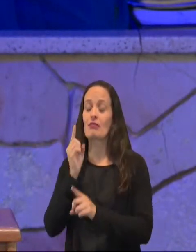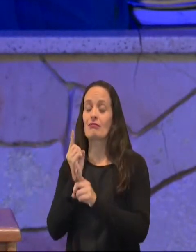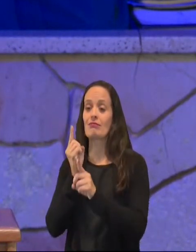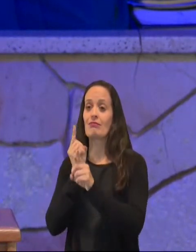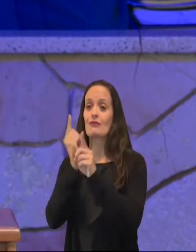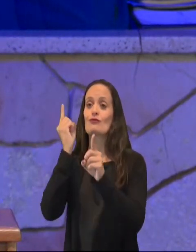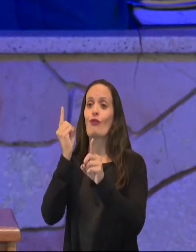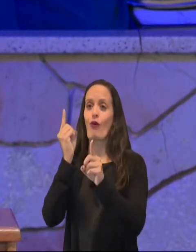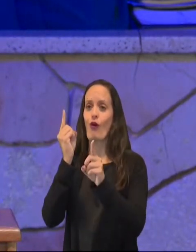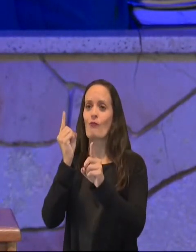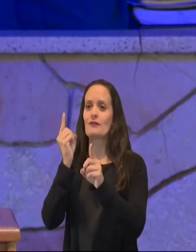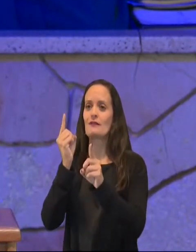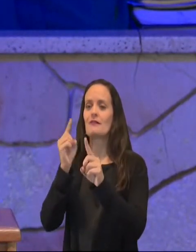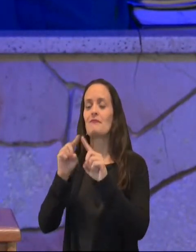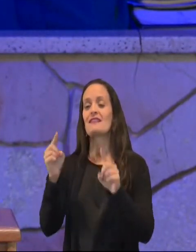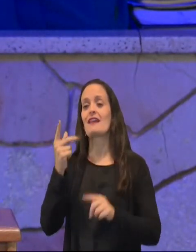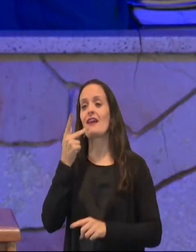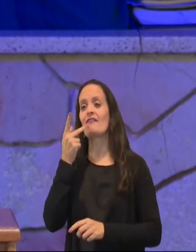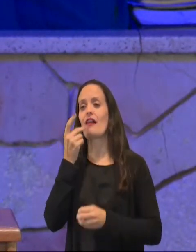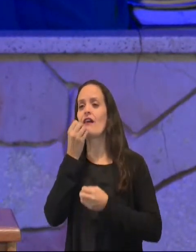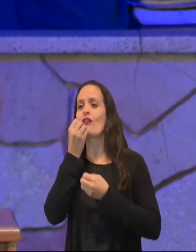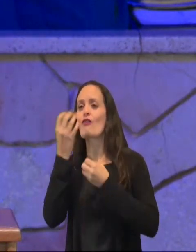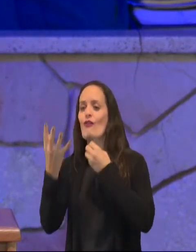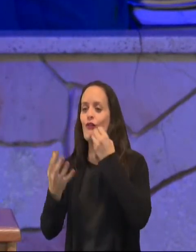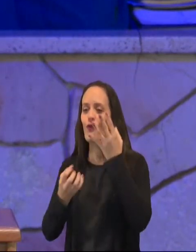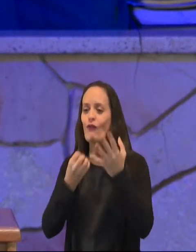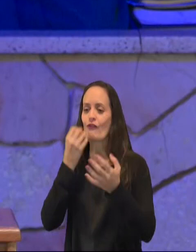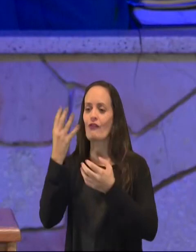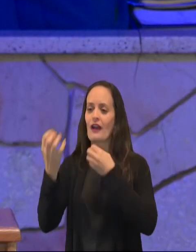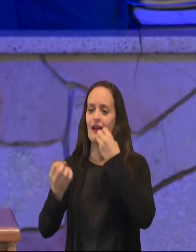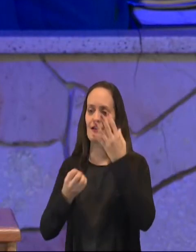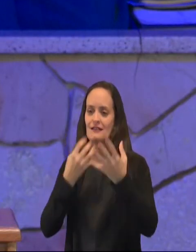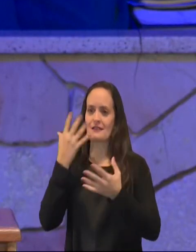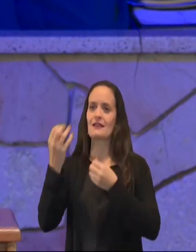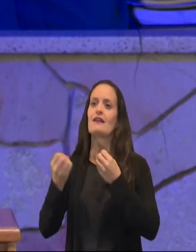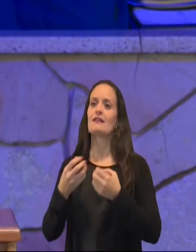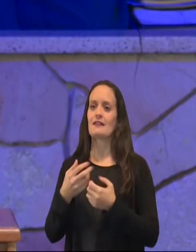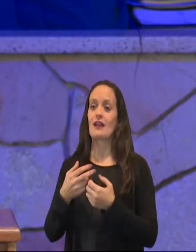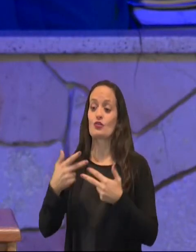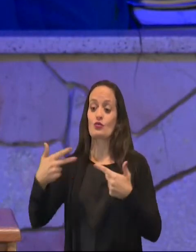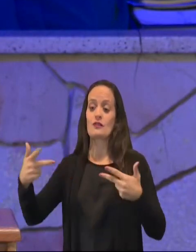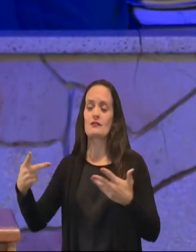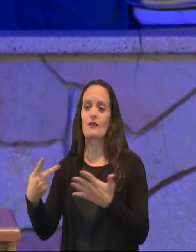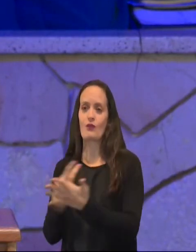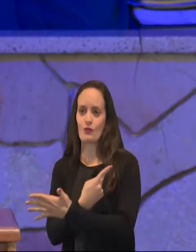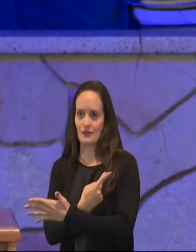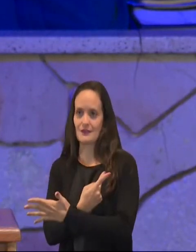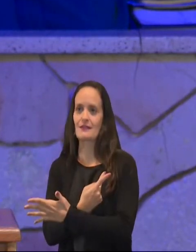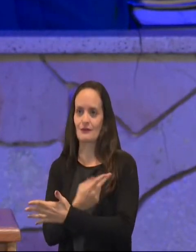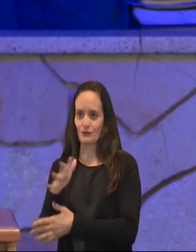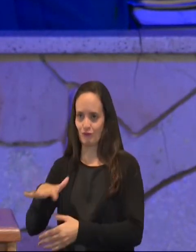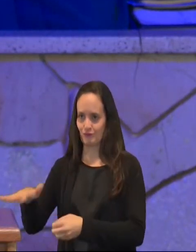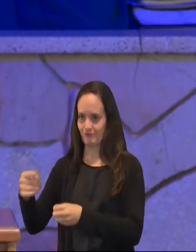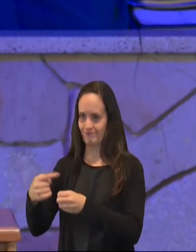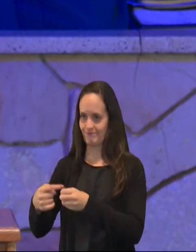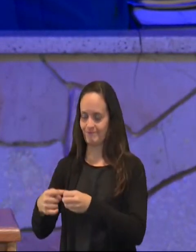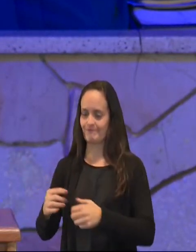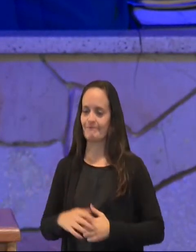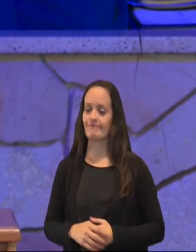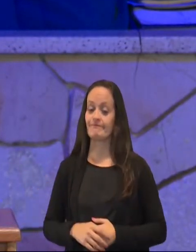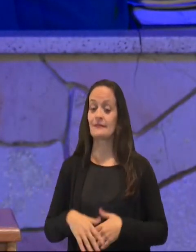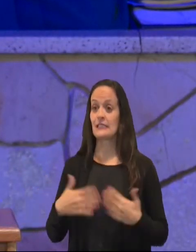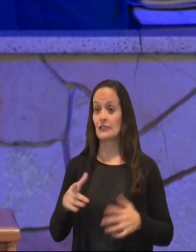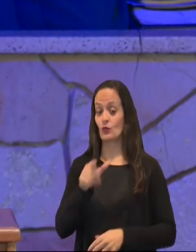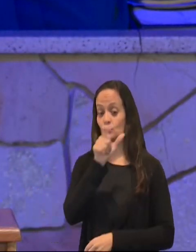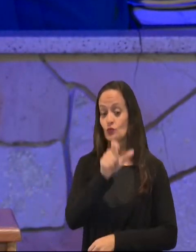Ela confessou ali que os servos de Deus estavam passando por aquele lugar. E encontramos o